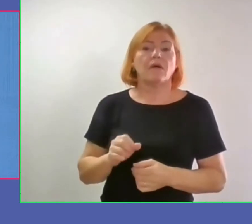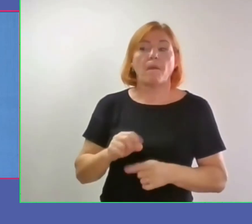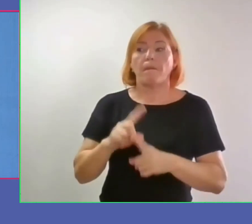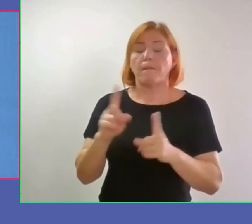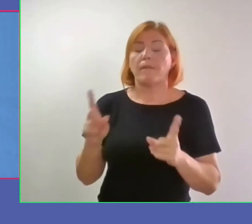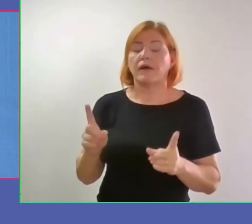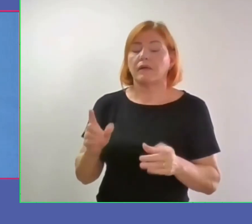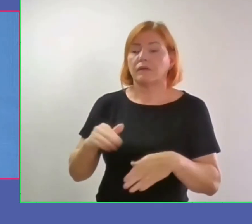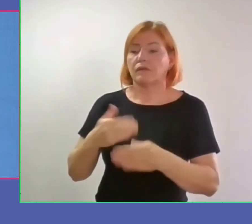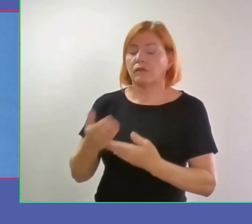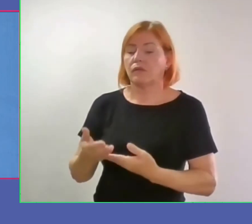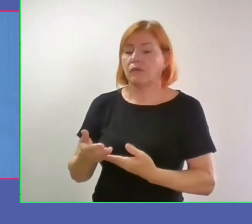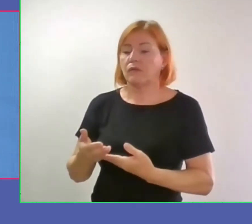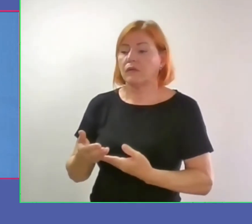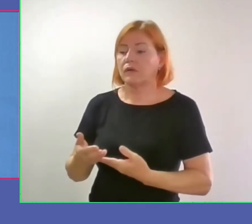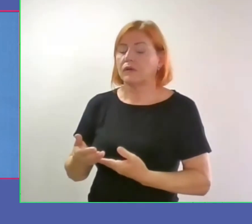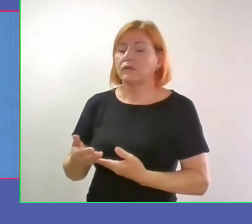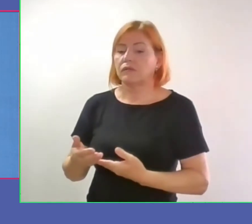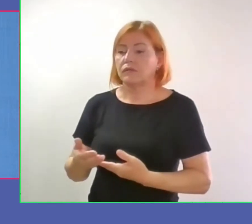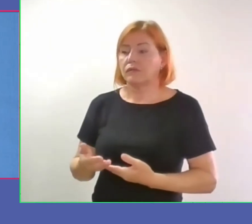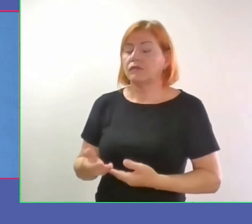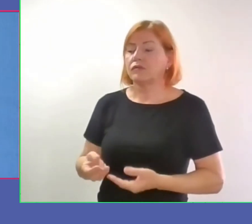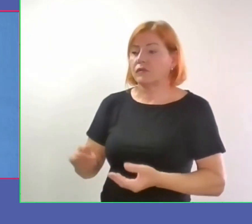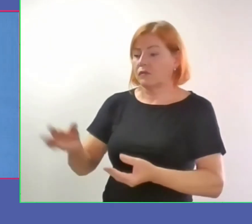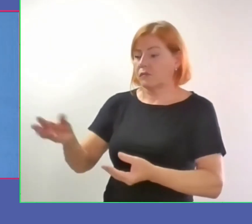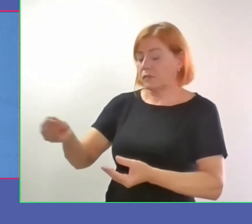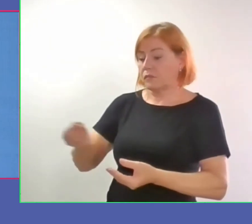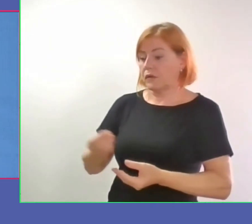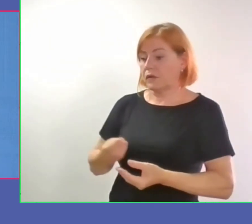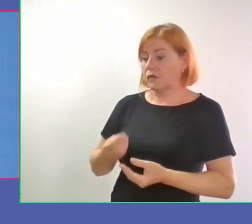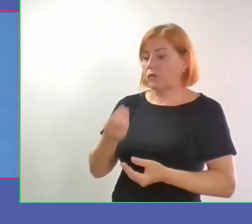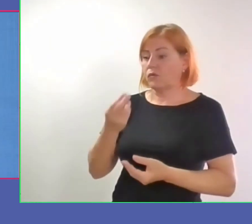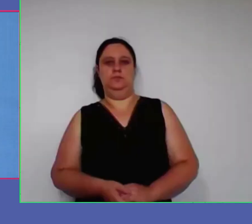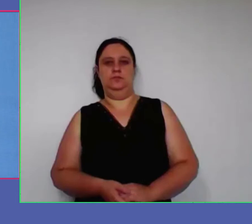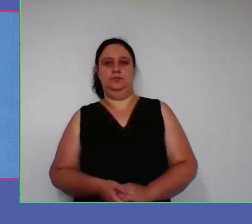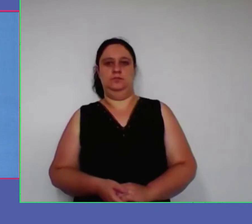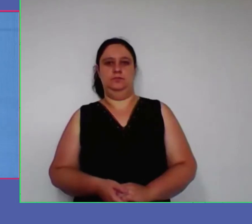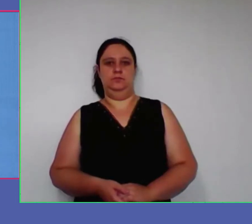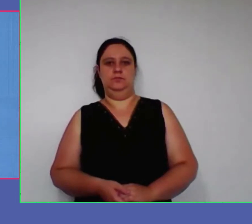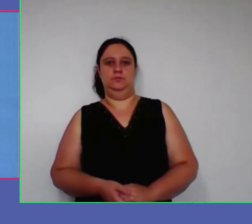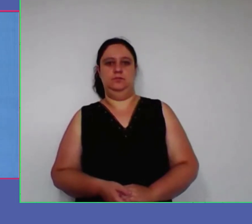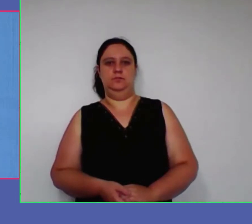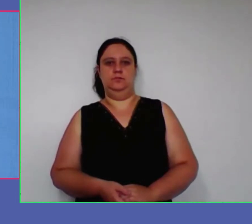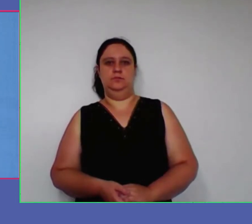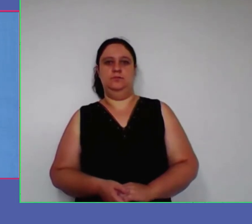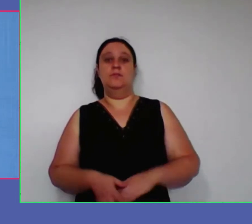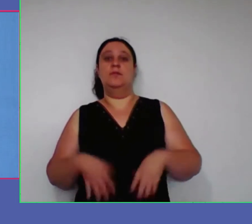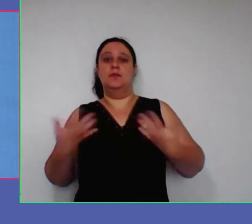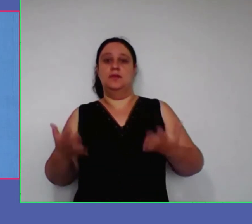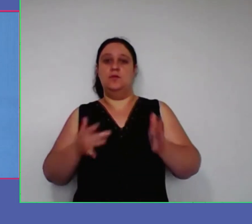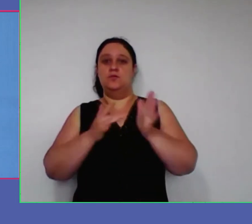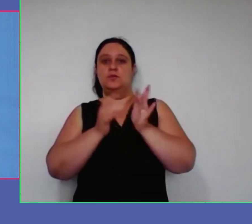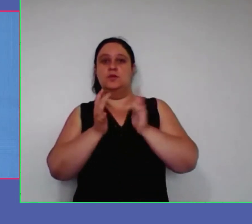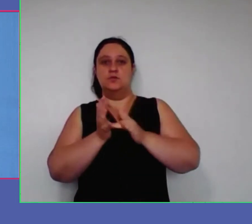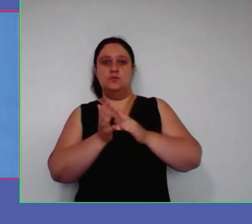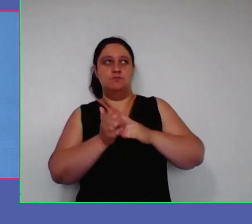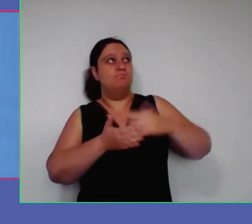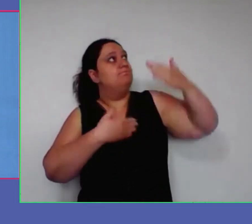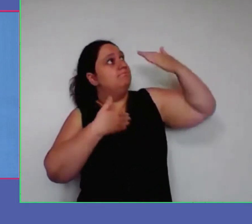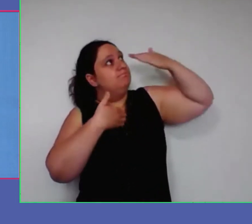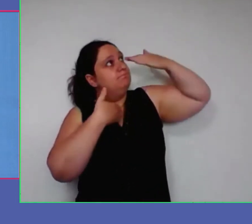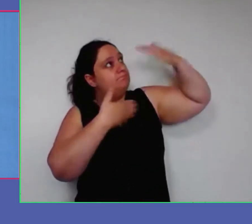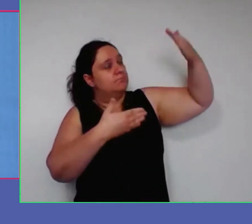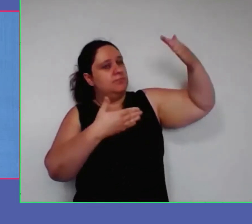e levantou os olhos ao céu e deu graças ao Pai, não é? Ali aqueles 5 pães continuavam